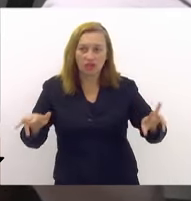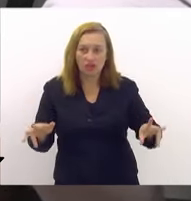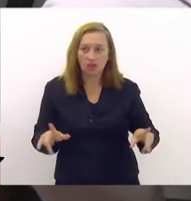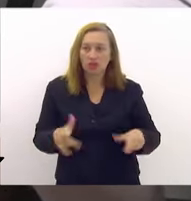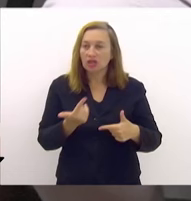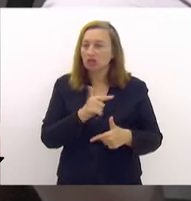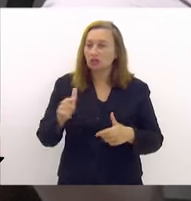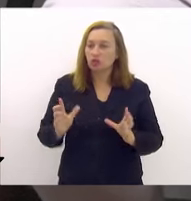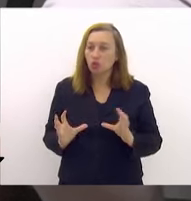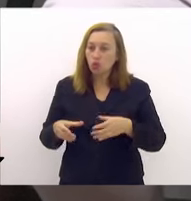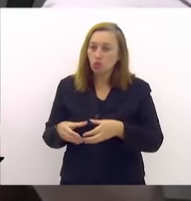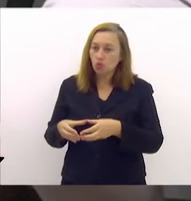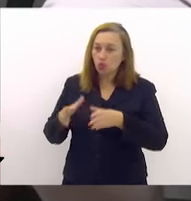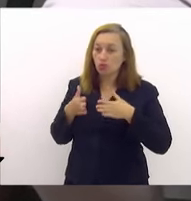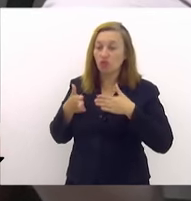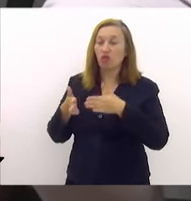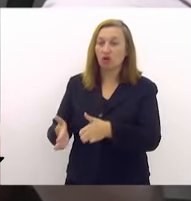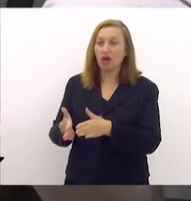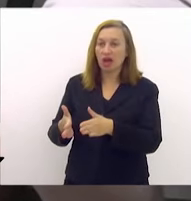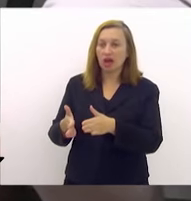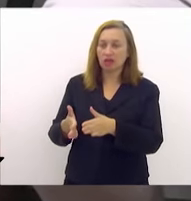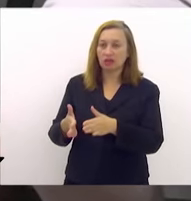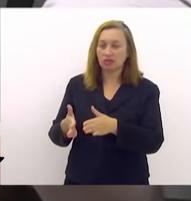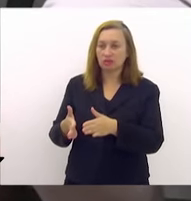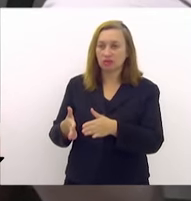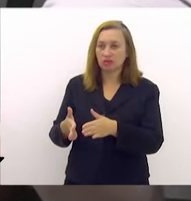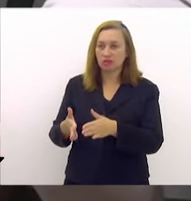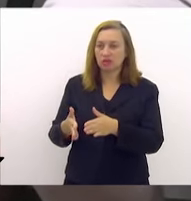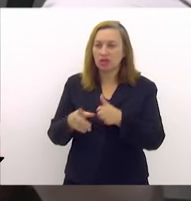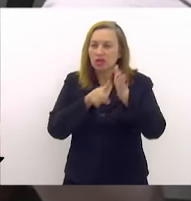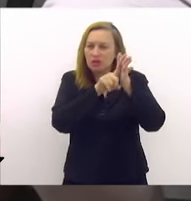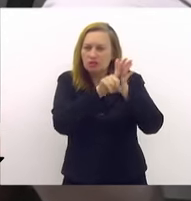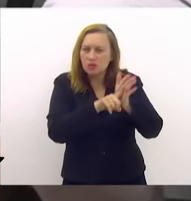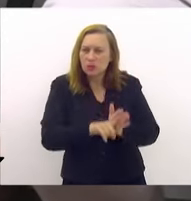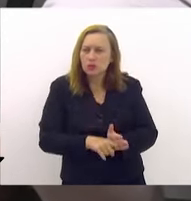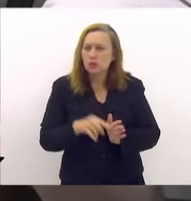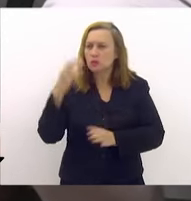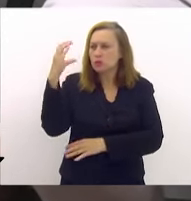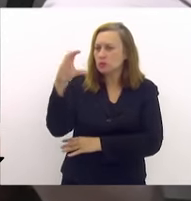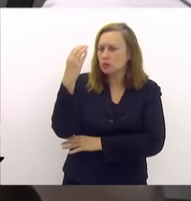público específico alcançado, população vulnerável. E pesquisa, ciência e tecnologia, igual.